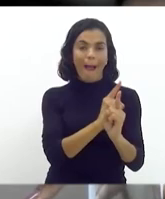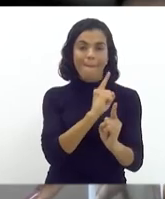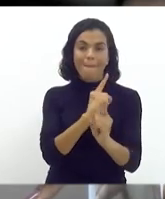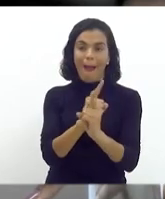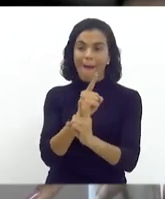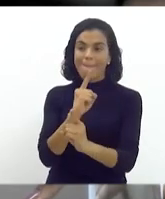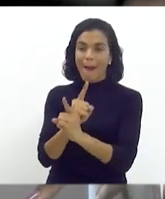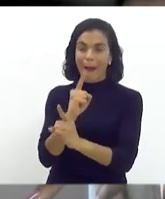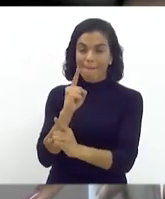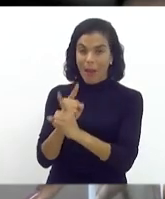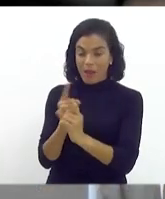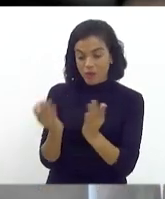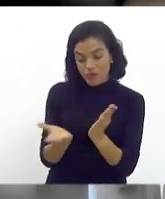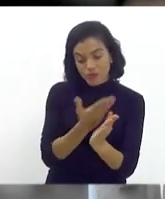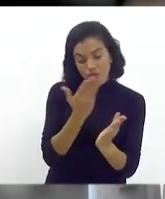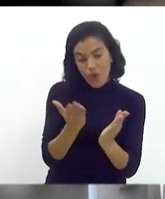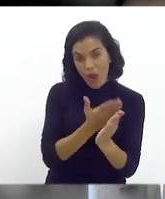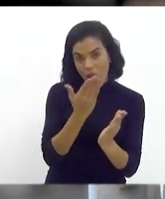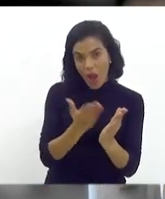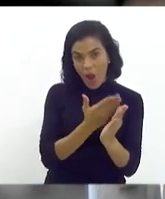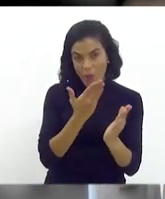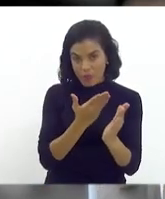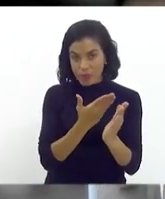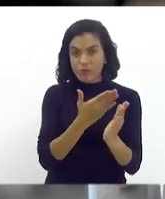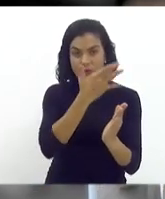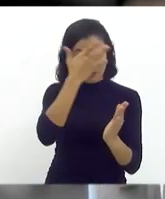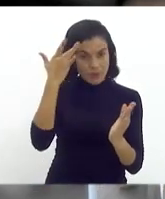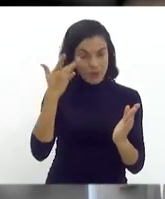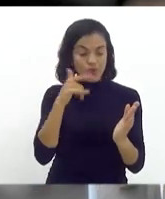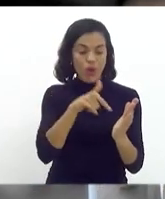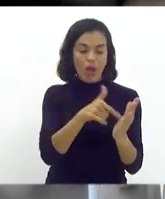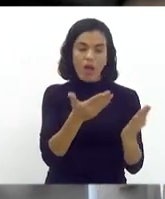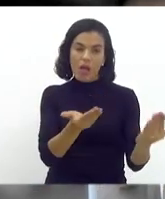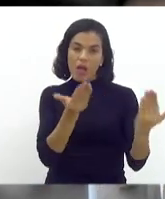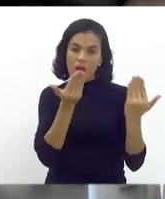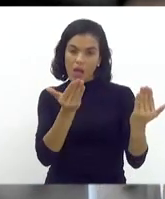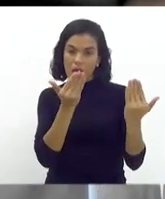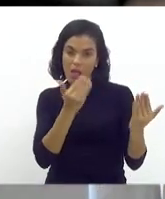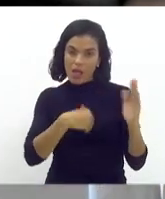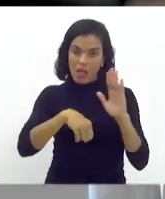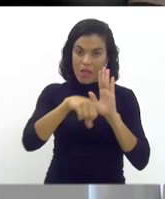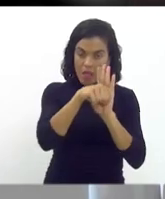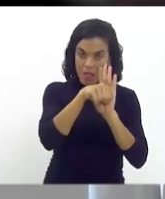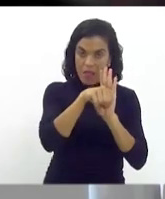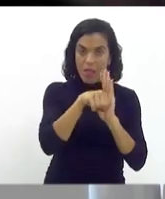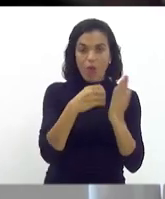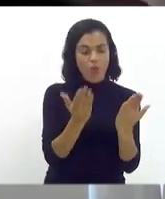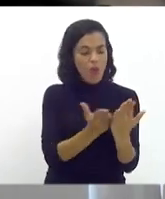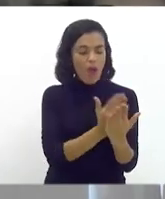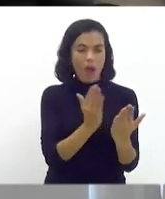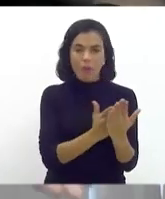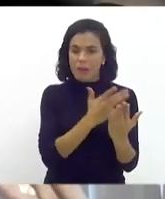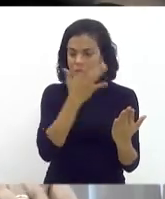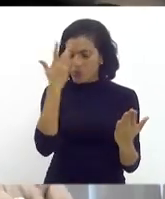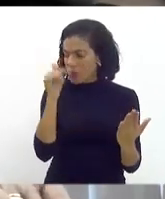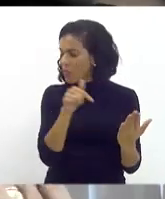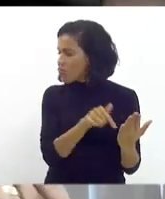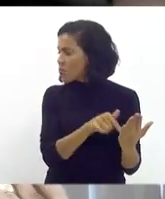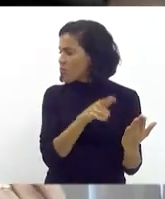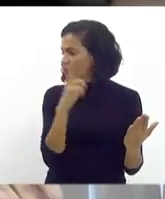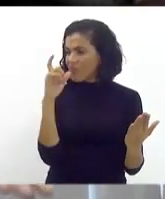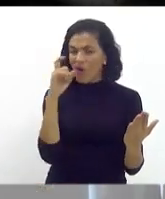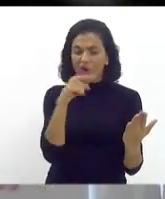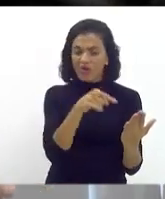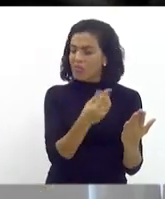nesse álbum de suspeitos às vezes né Nós temos é um álbum que a pessoa desconhece porque que aquela foto